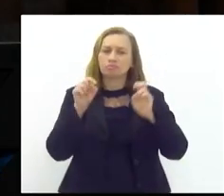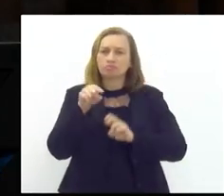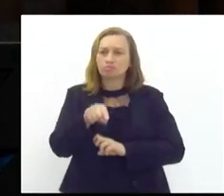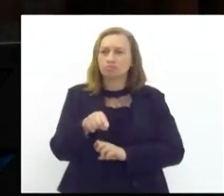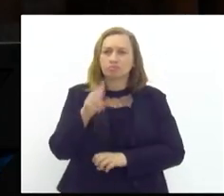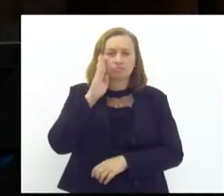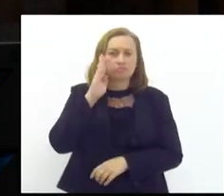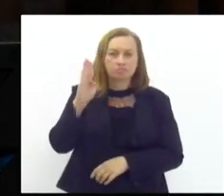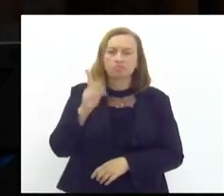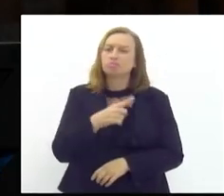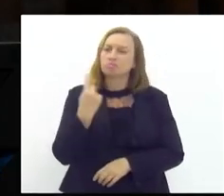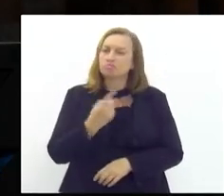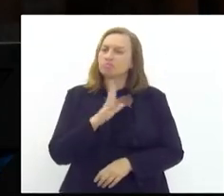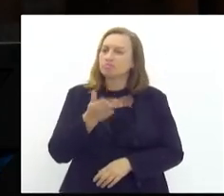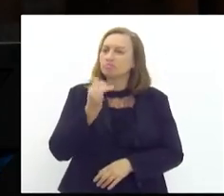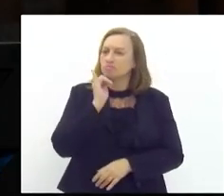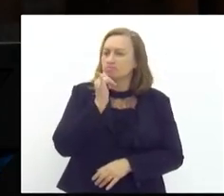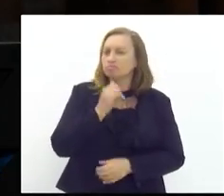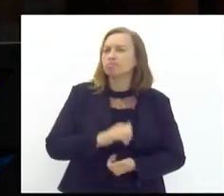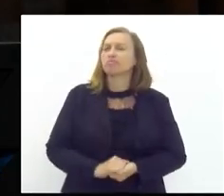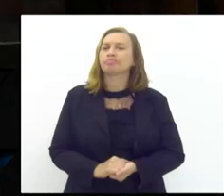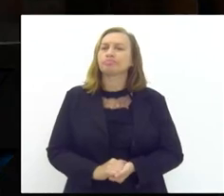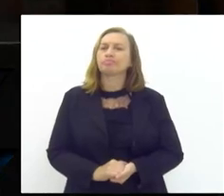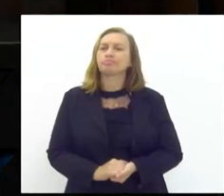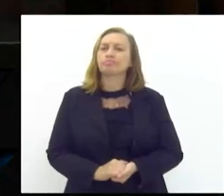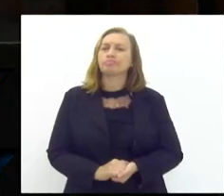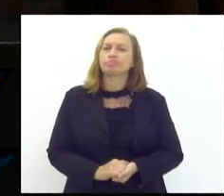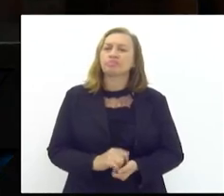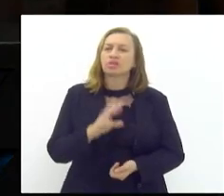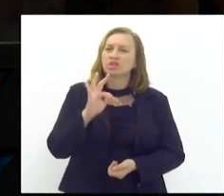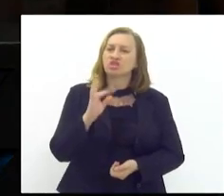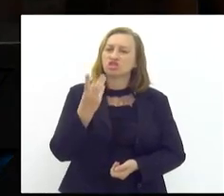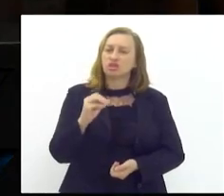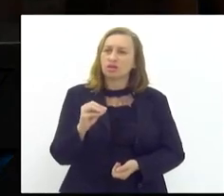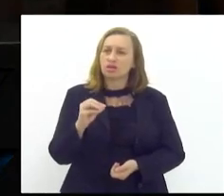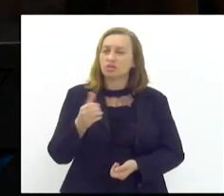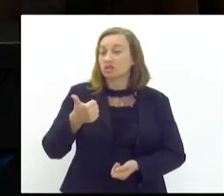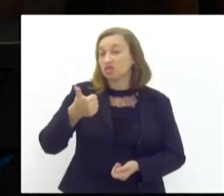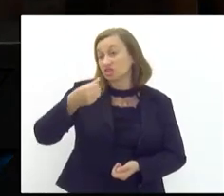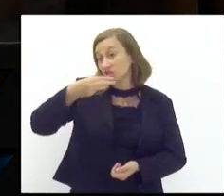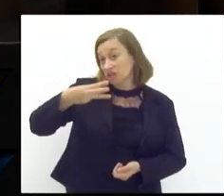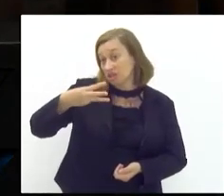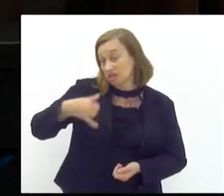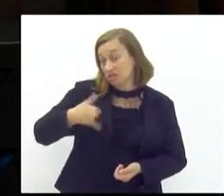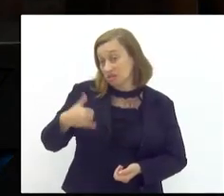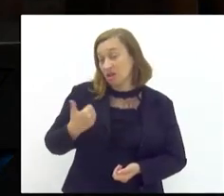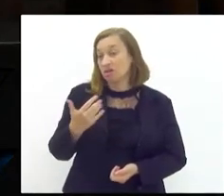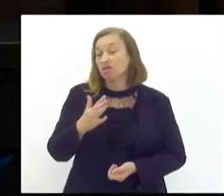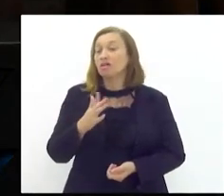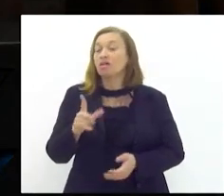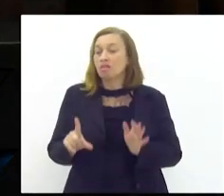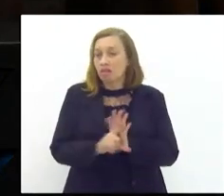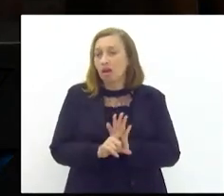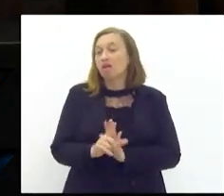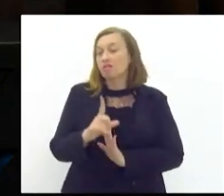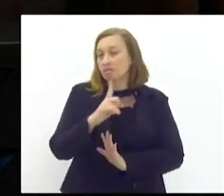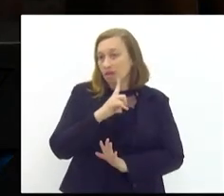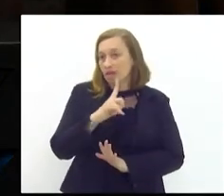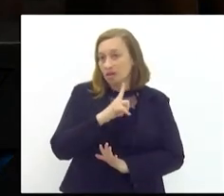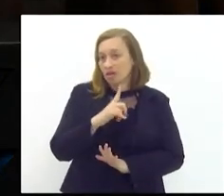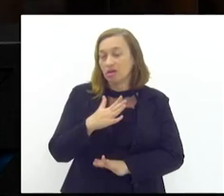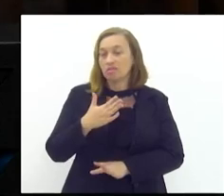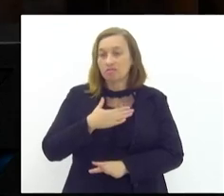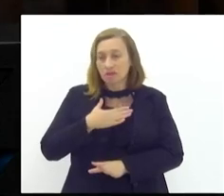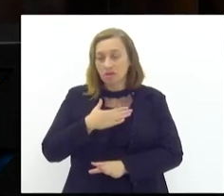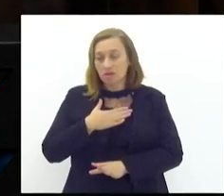que nós já relatamos do Tiago Menezes de 13 anos existe uma lei de